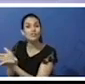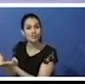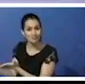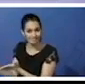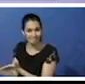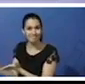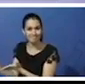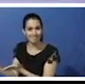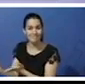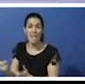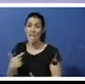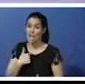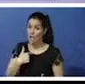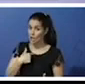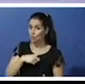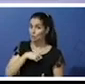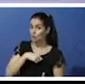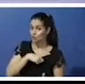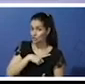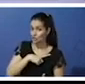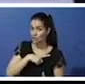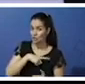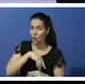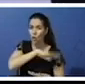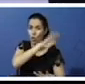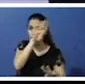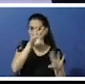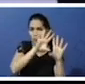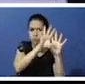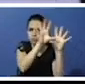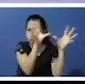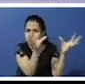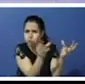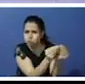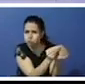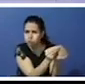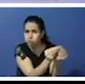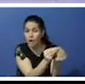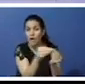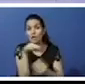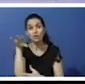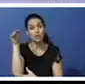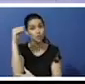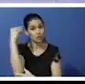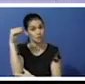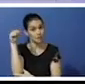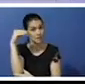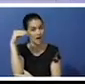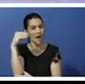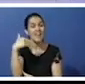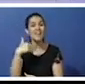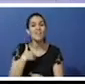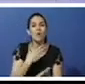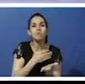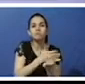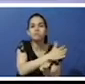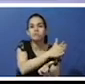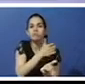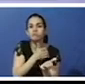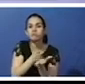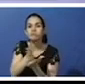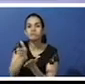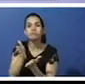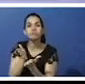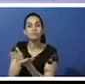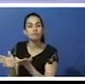repartir. Eu tinha tudo isso de dinossauro e eu reparti entre